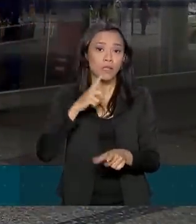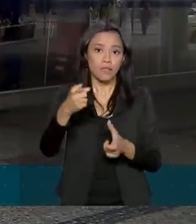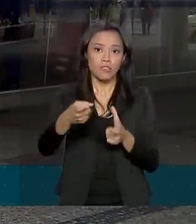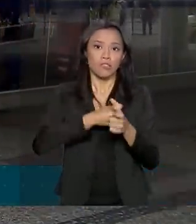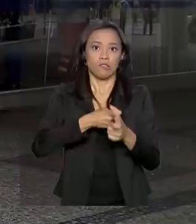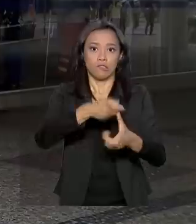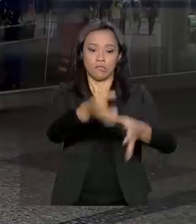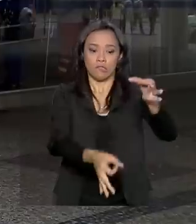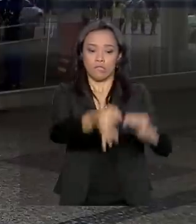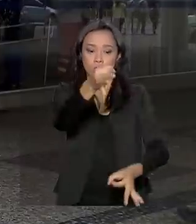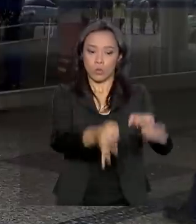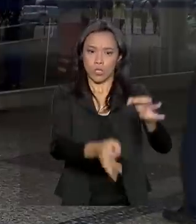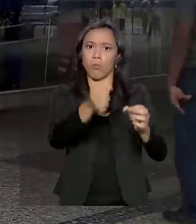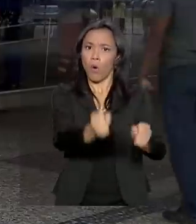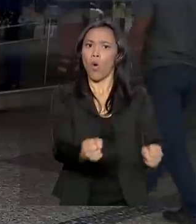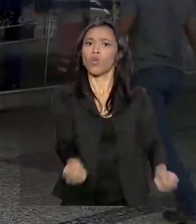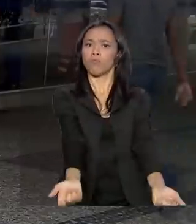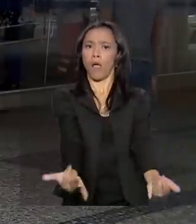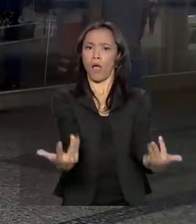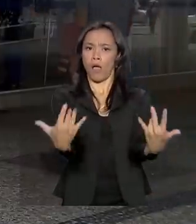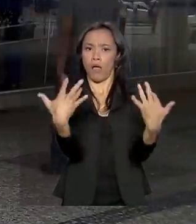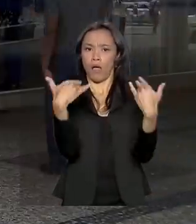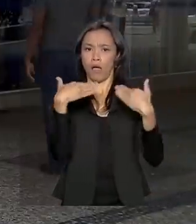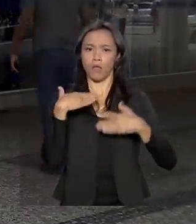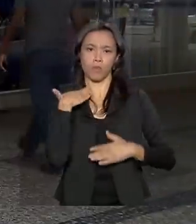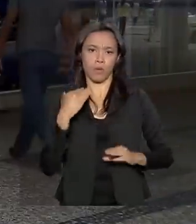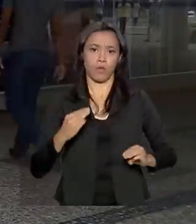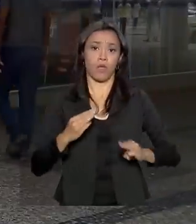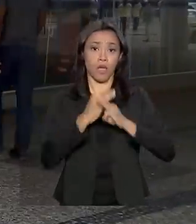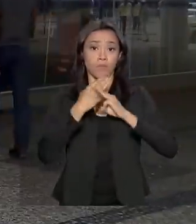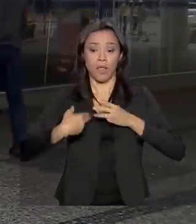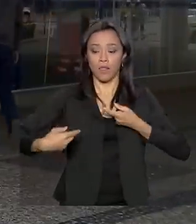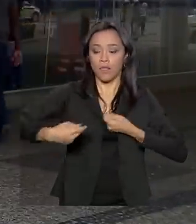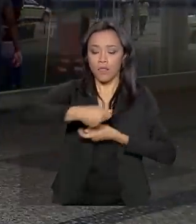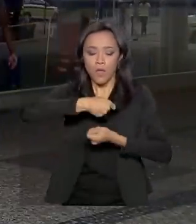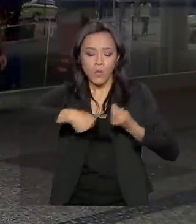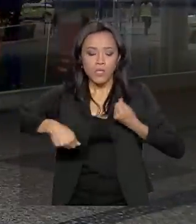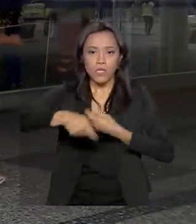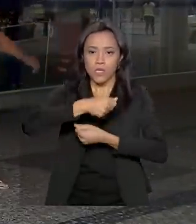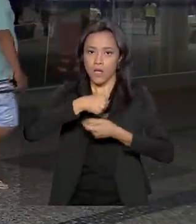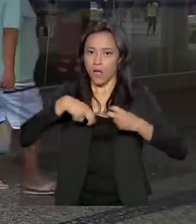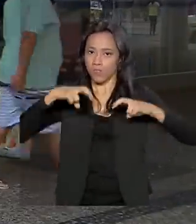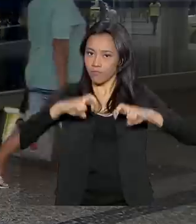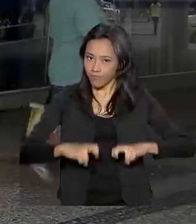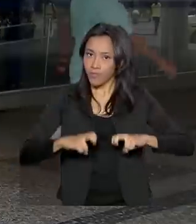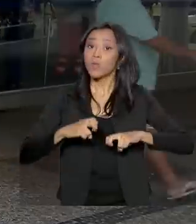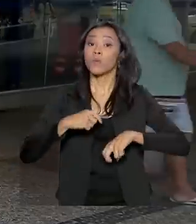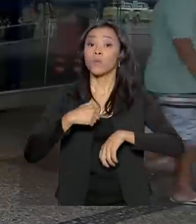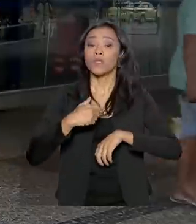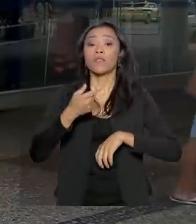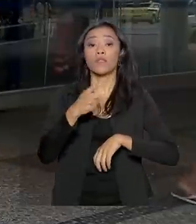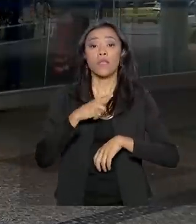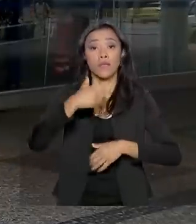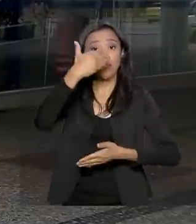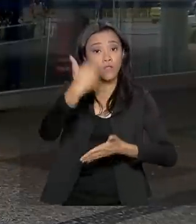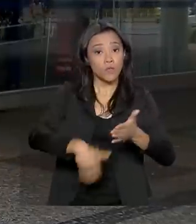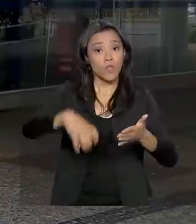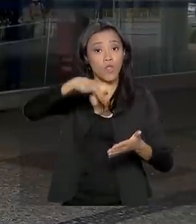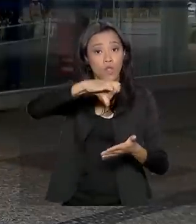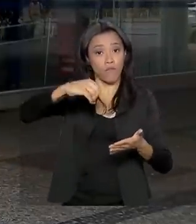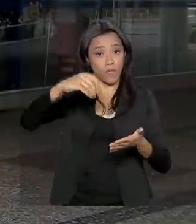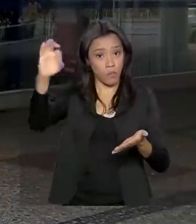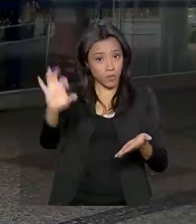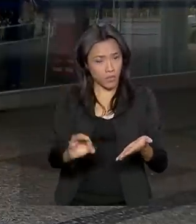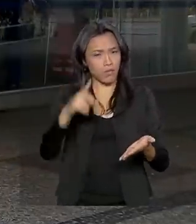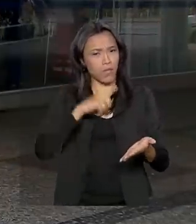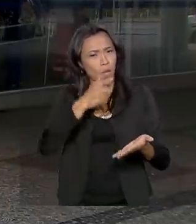Justiça vão poder renegociar os débitos de forma mais fácil, com descontos de até 90% à vista. A Caixa também oferece outras